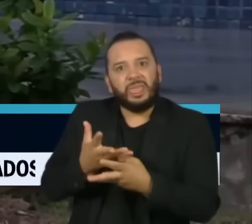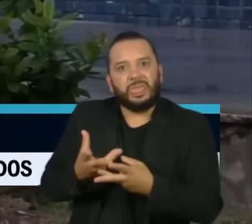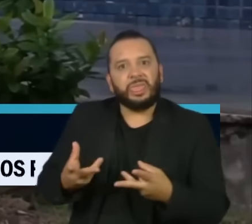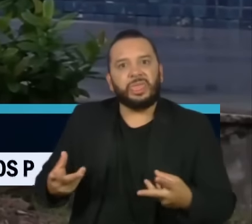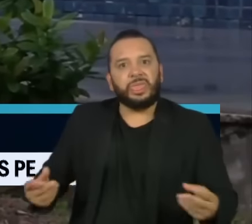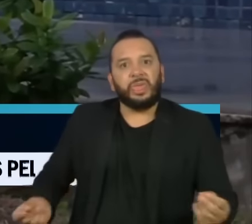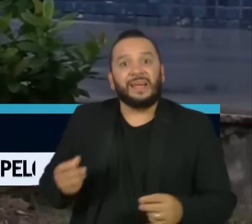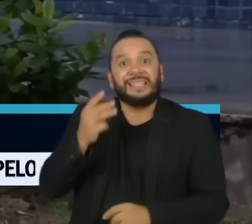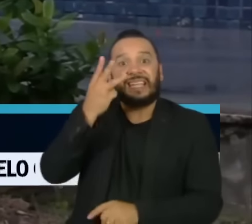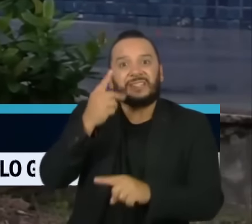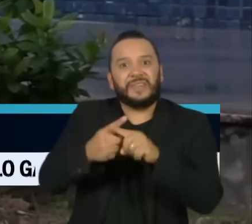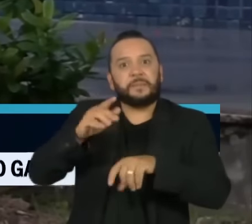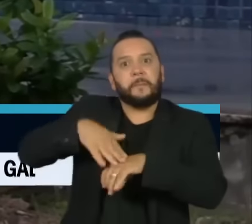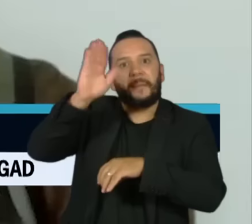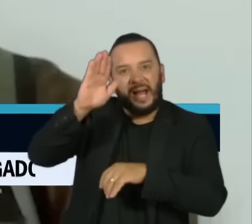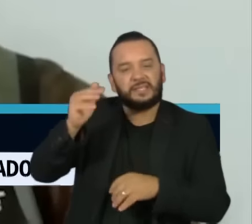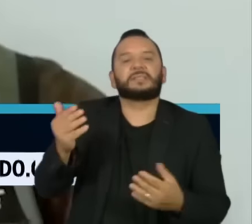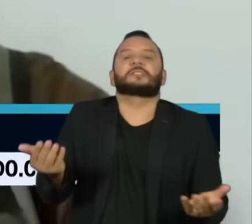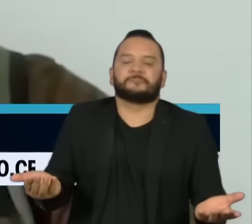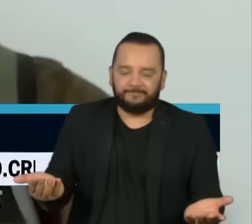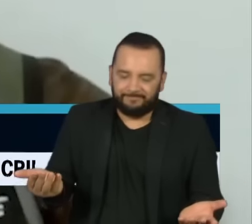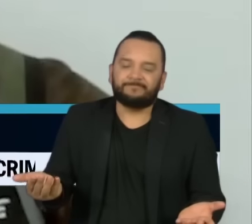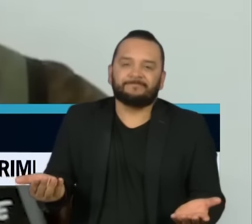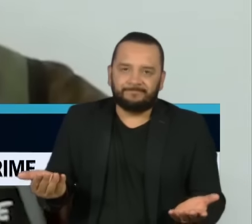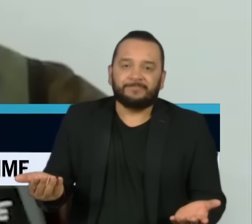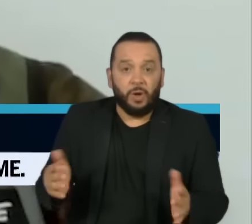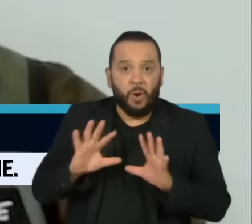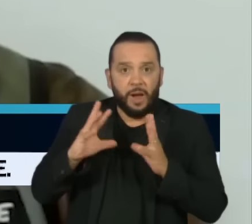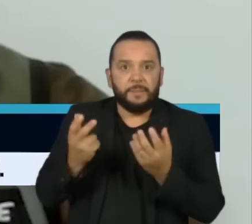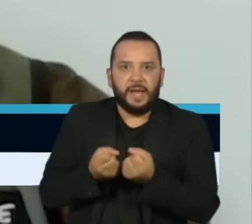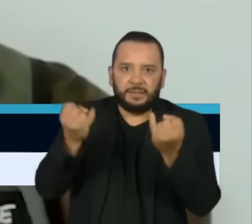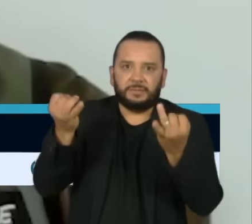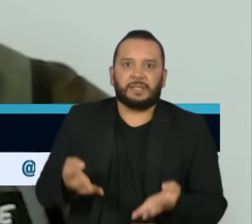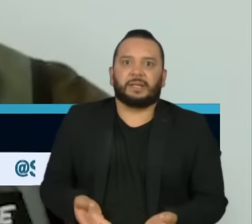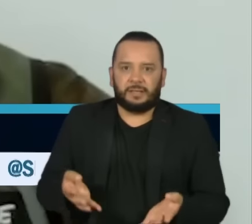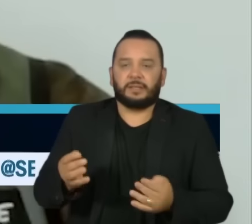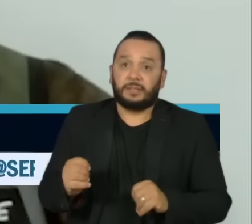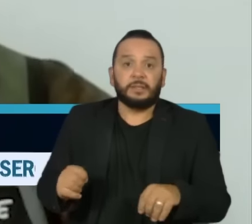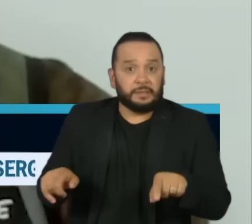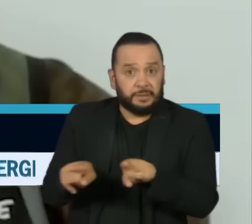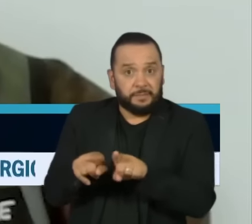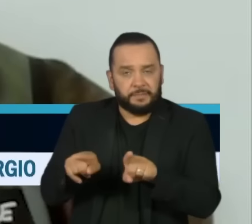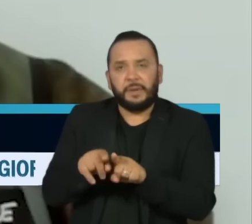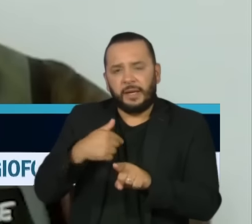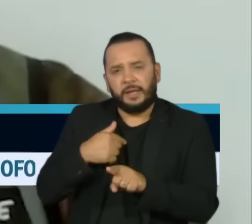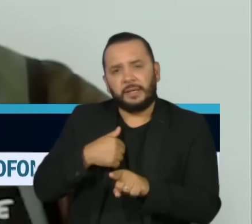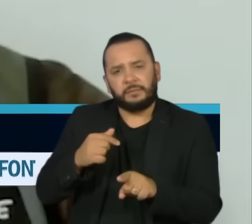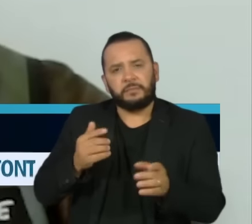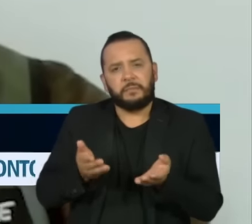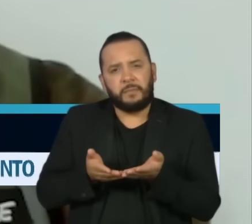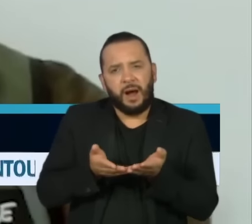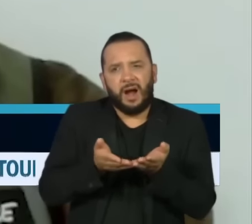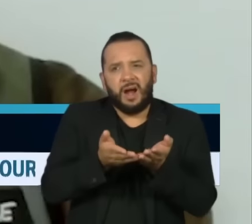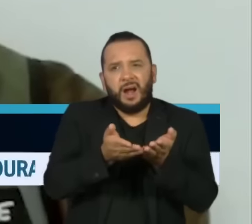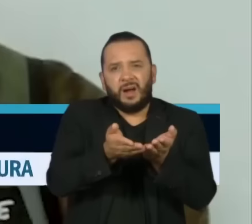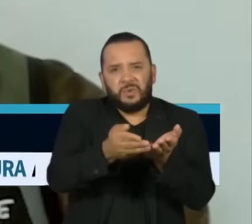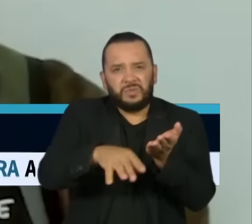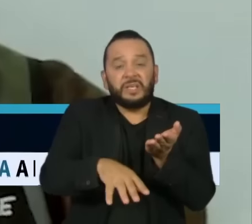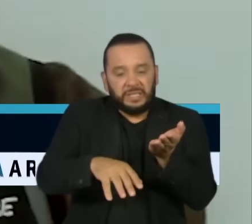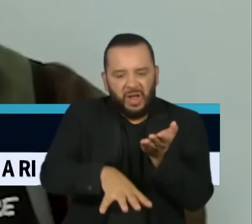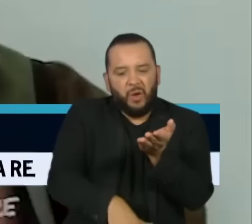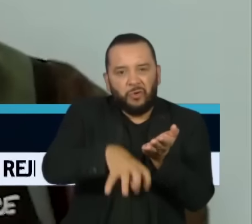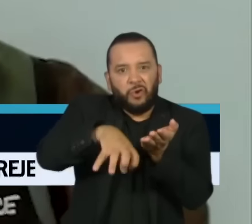pela Organização Mundial da Saúde. Foi constatado, né, essa atividade garimpeira, através das balsas que utilizam o